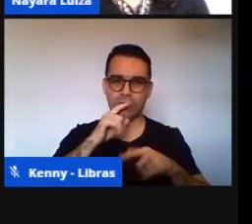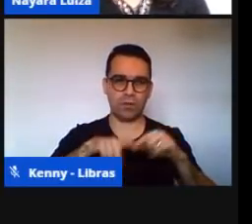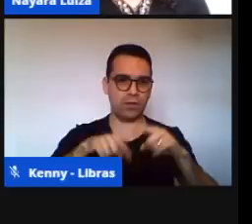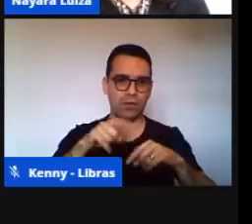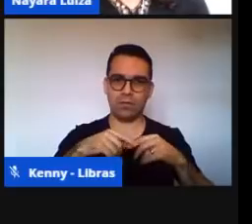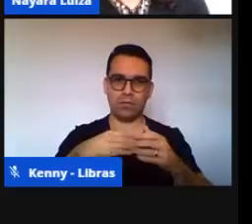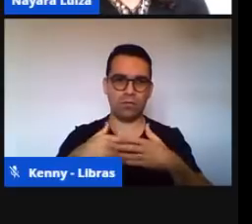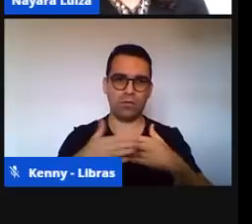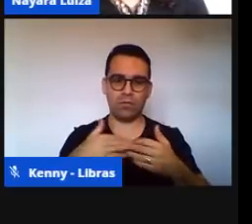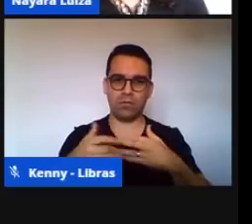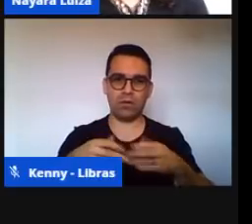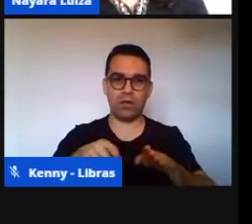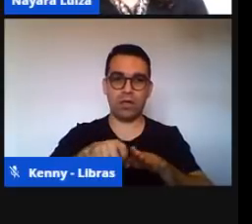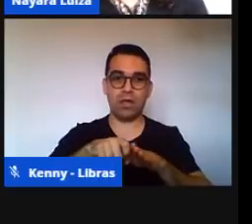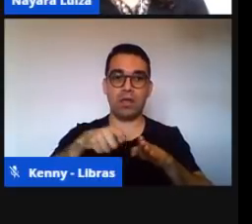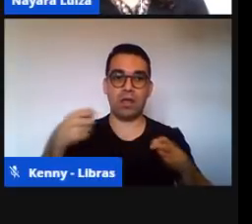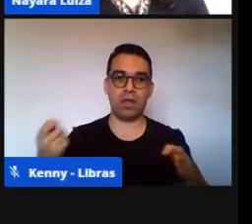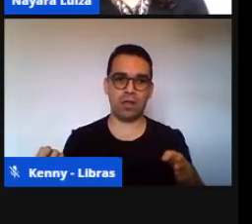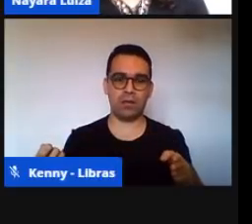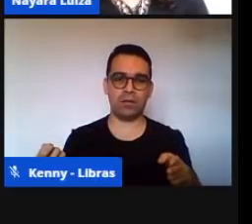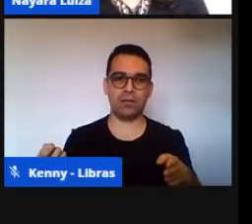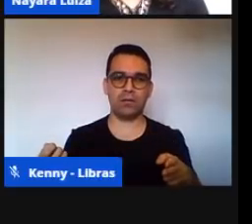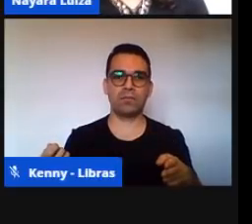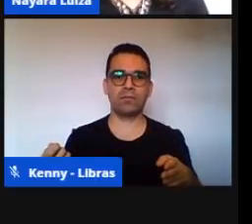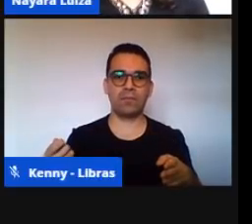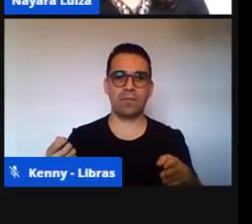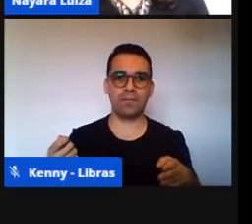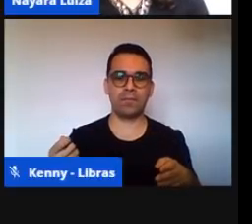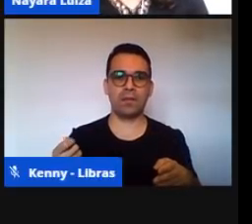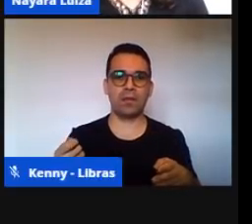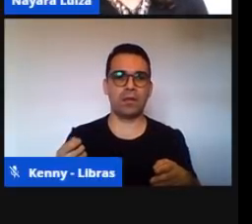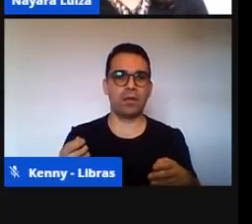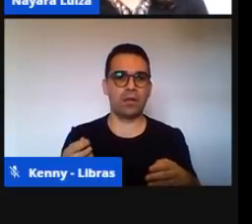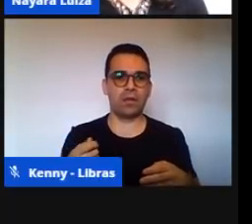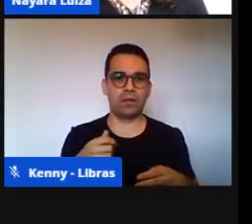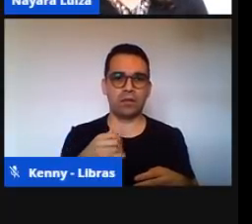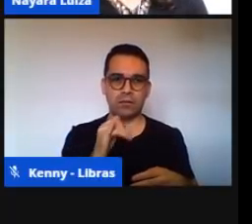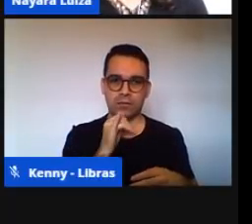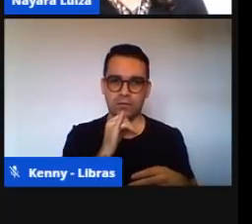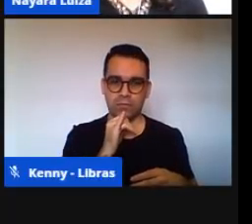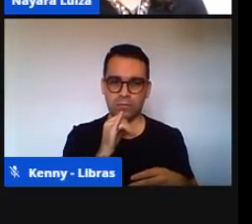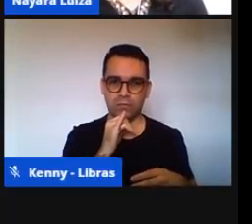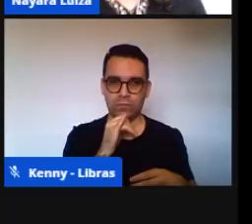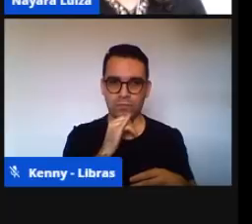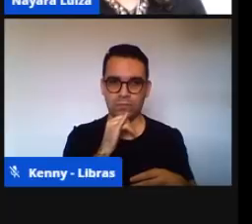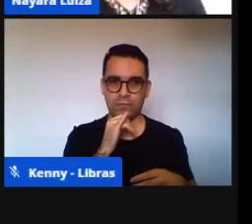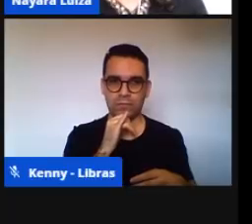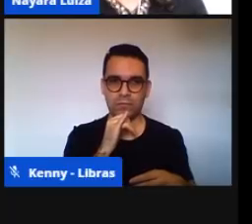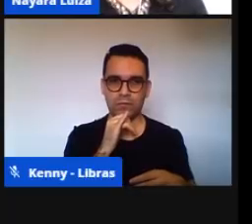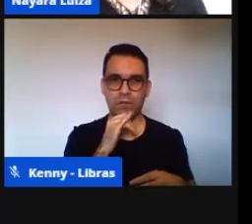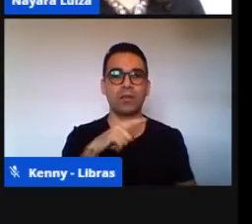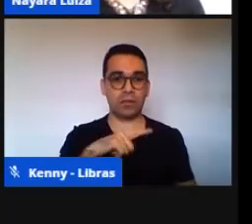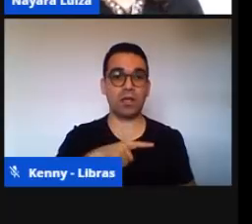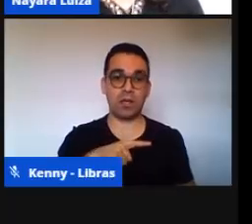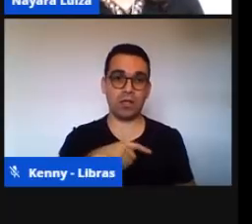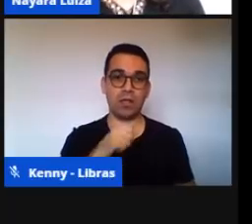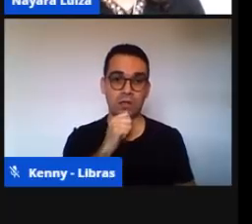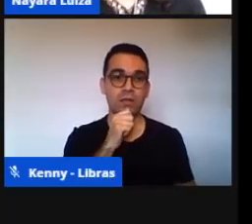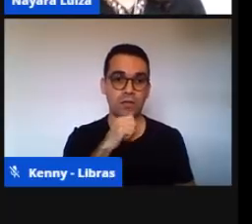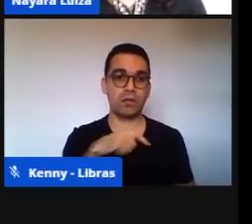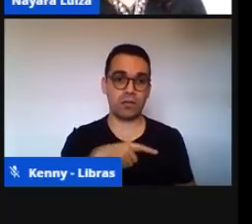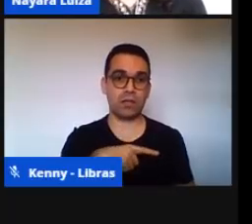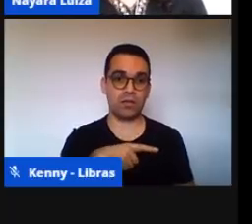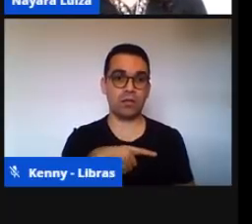para consumo e não for utilizado integralmente, não for todo utilizado, se não acabar aquele produto, ele deve ser